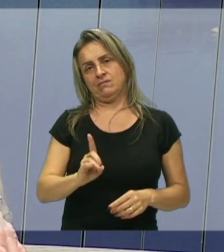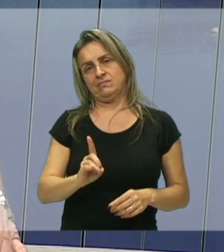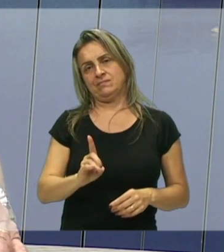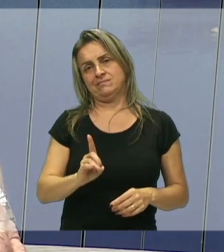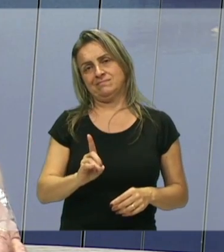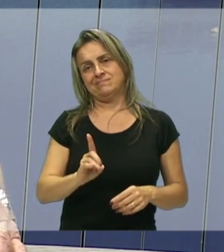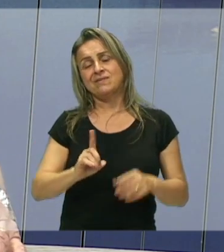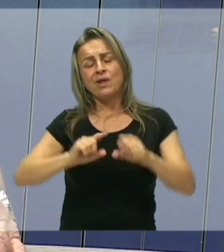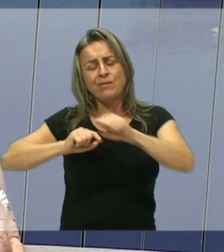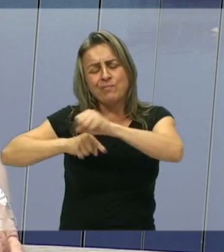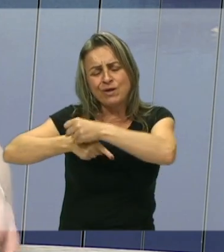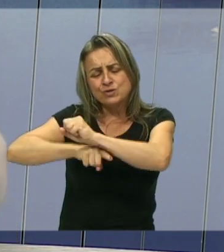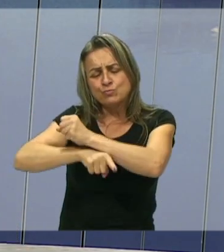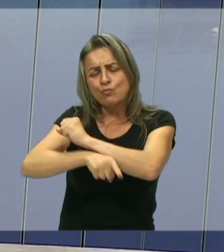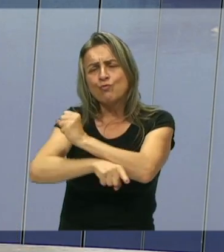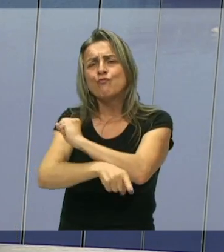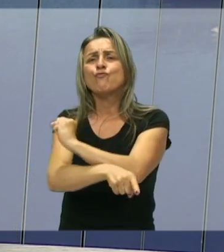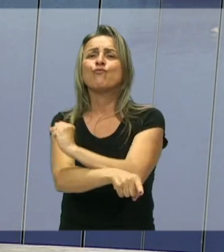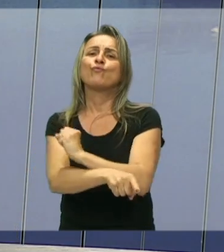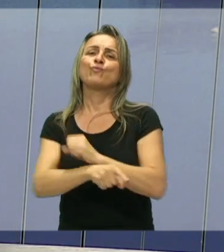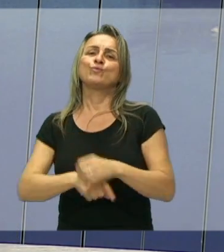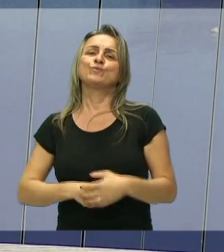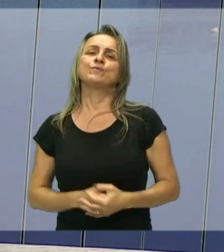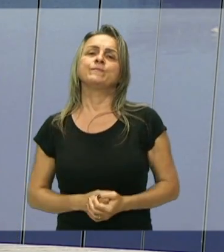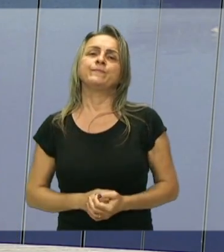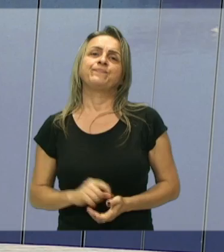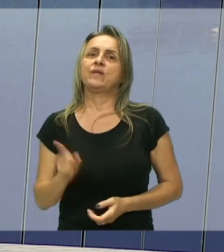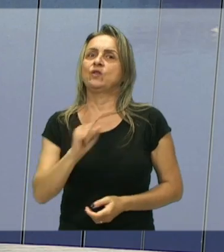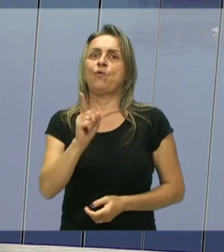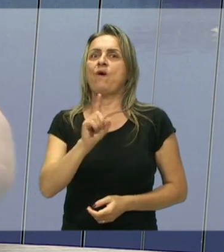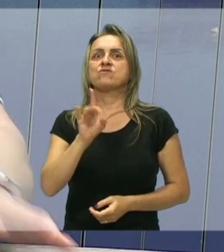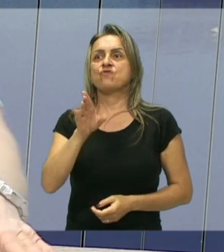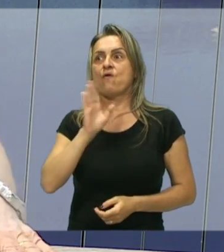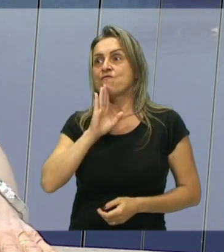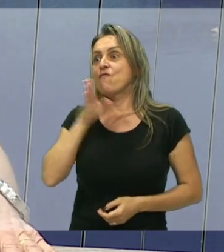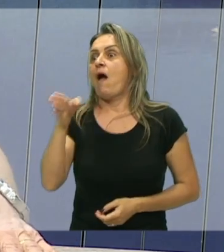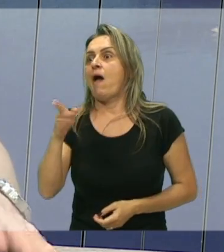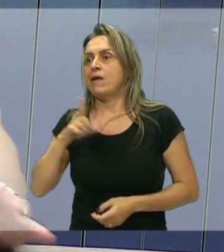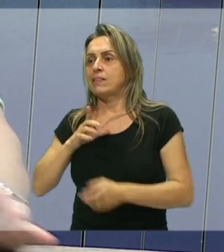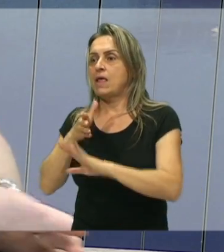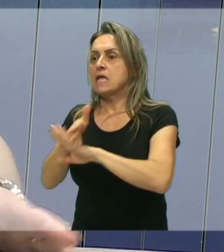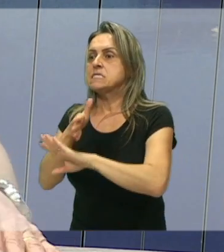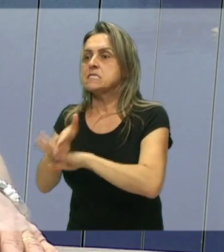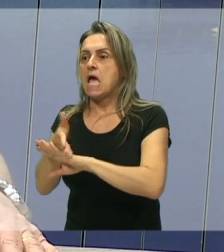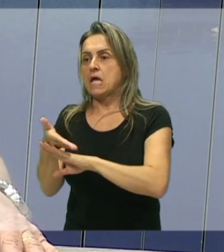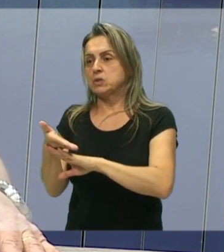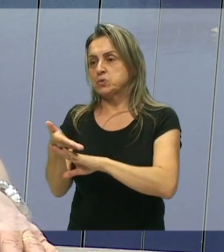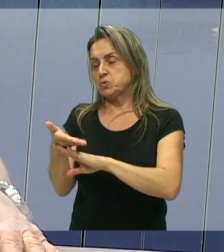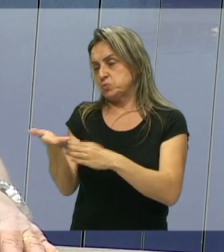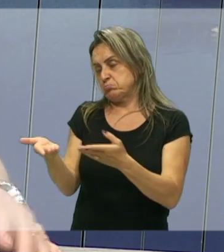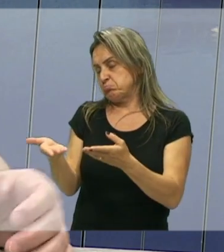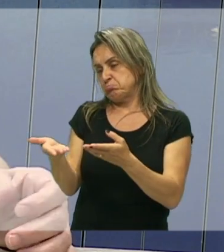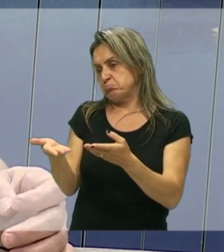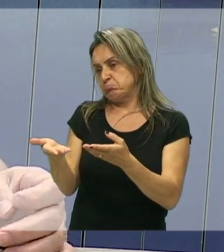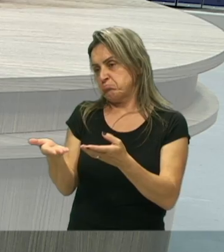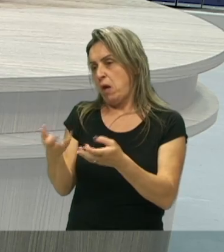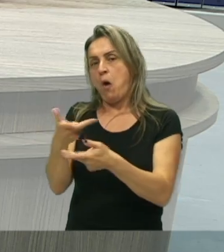amplo do que só ir lá e ter acesso a um determinado bem ou